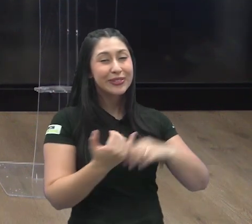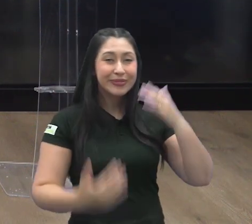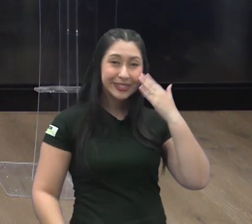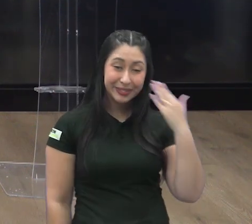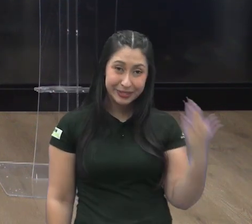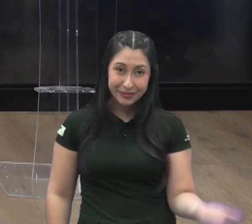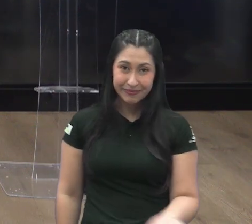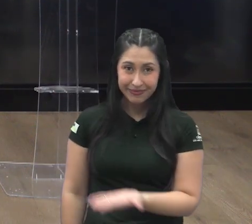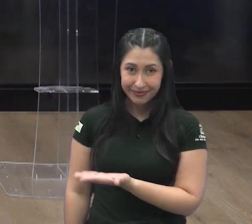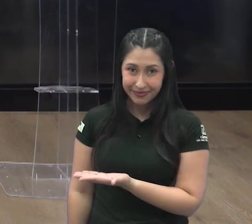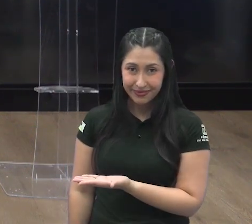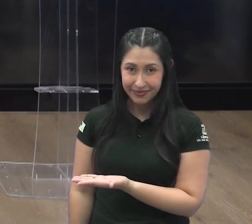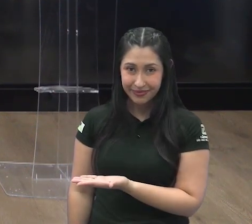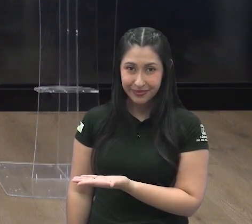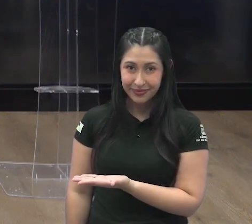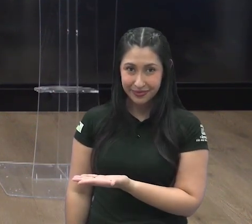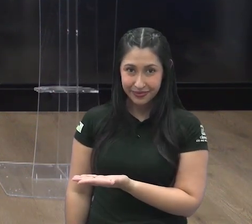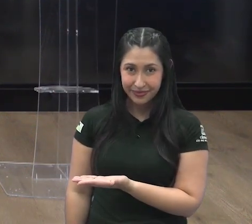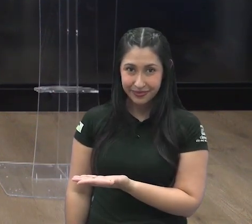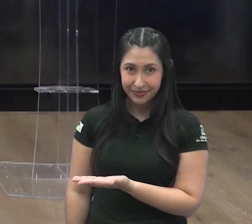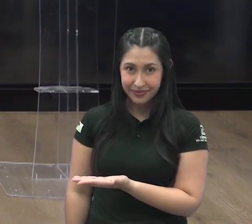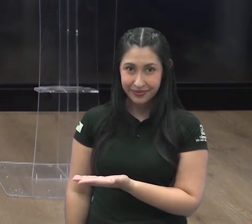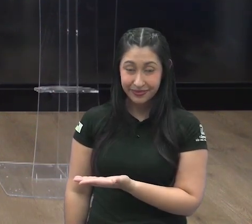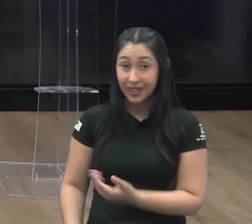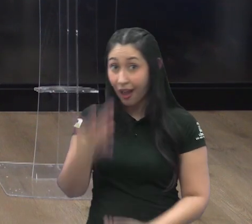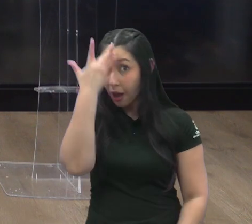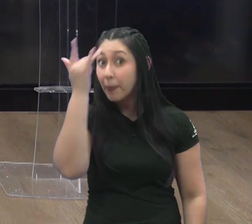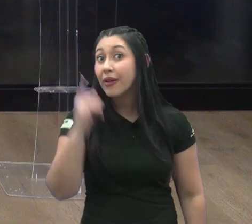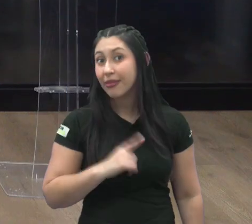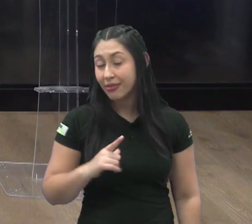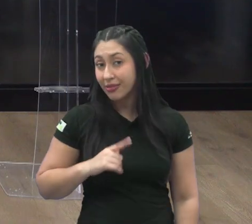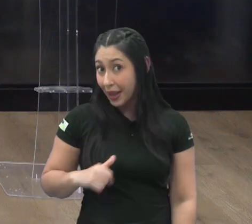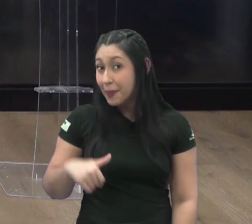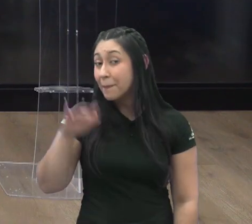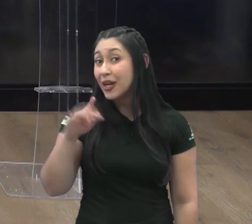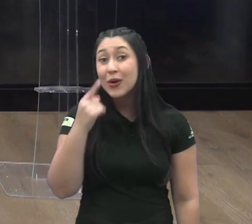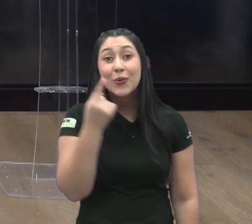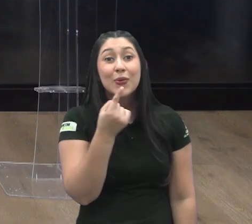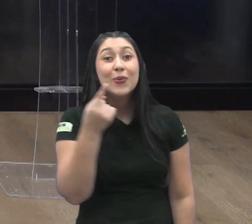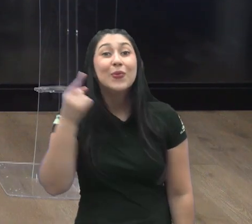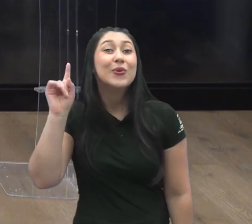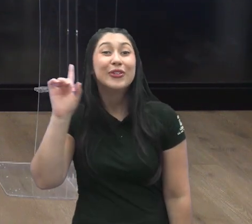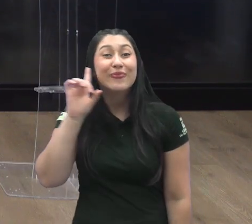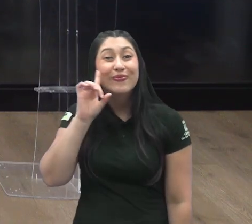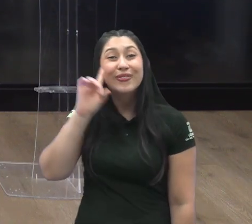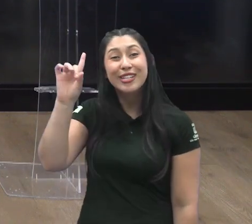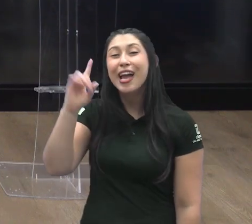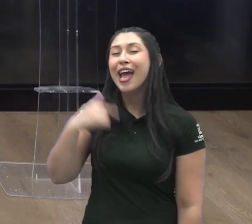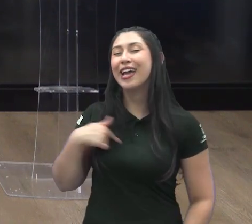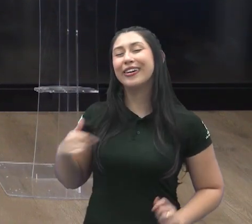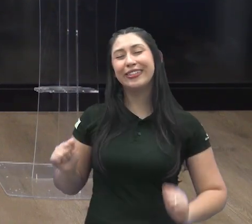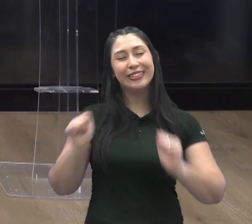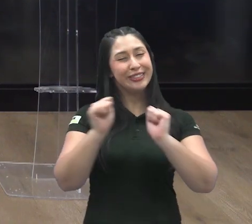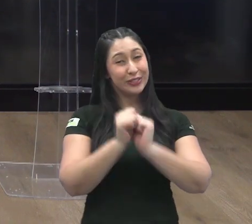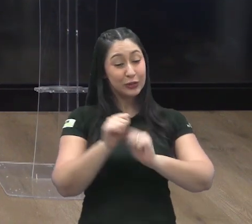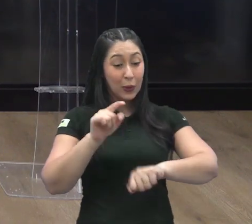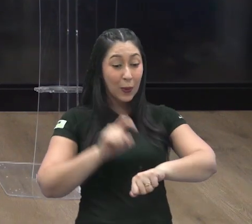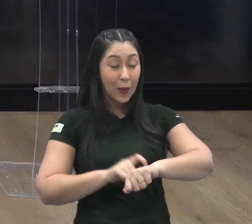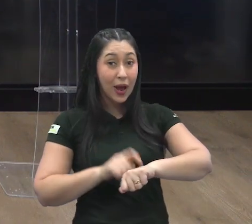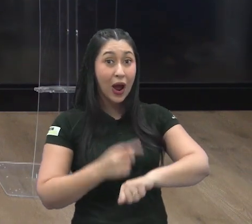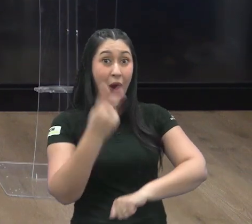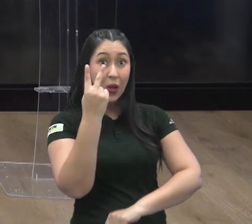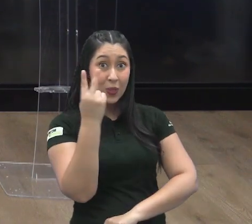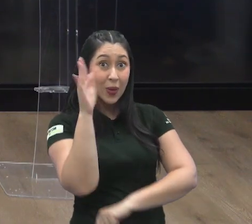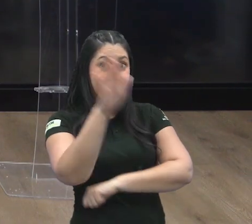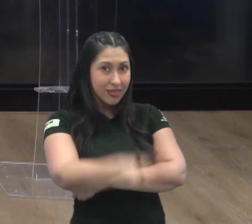hoje no nosso canal do YouTube, @TV Câmara SJC. Amanhã tem mais, último dia do ano, e eu estarei